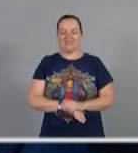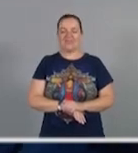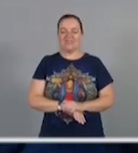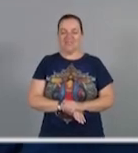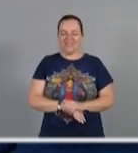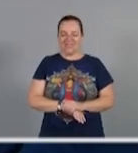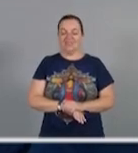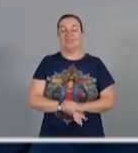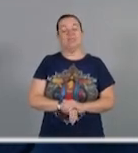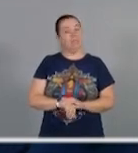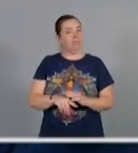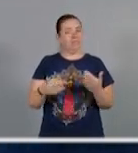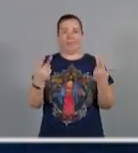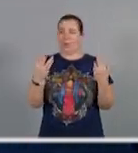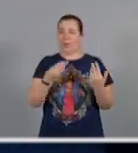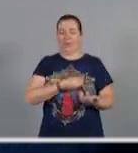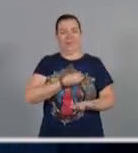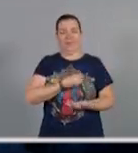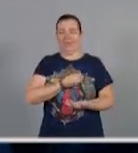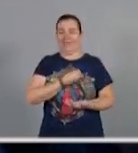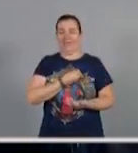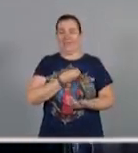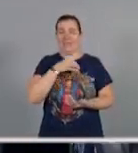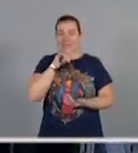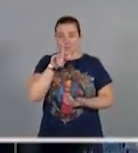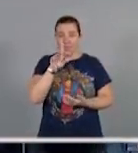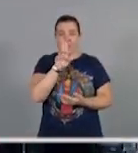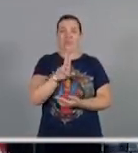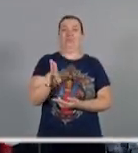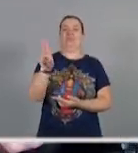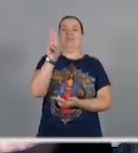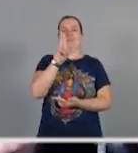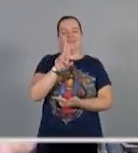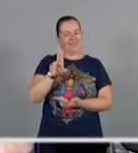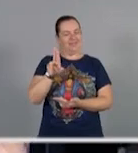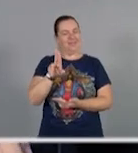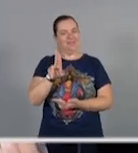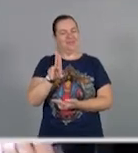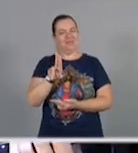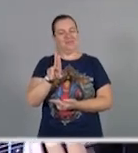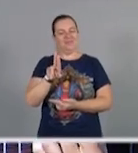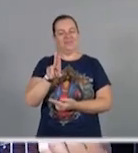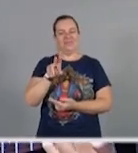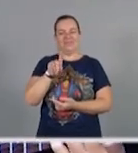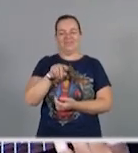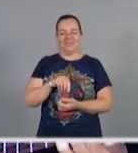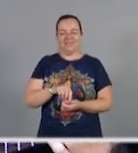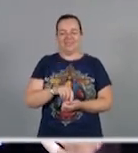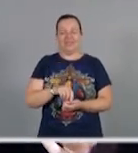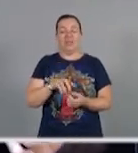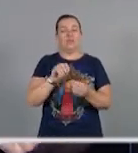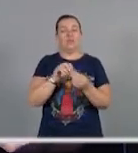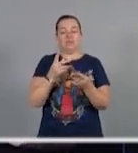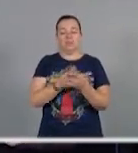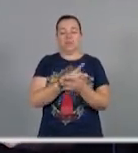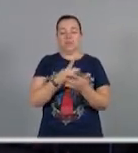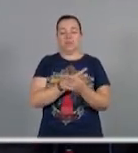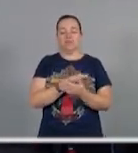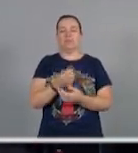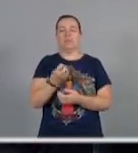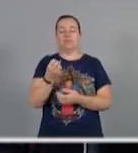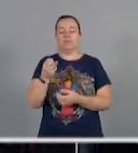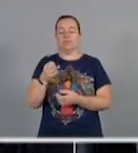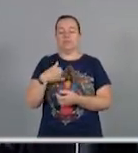Essa é a vida. Conforme você vai usando, você vai errar. Com quantos anos você começou a